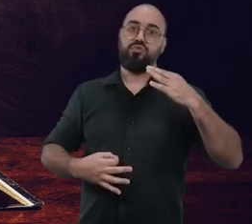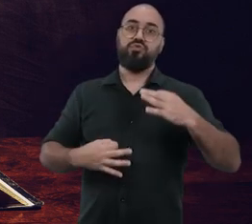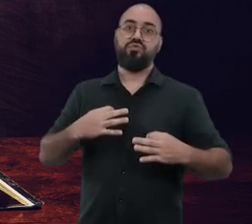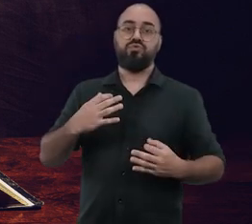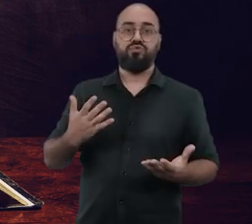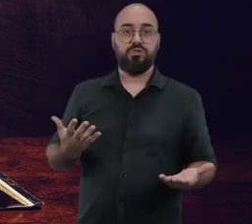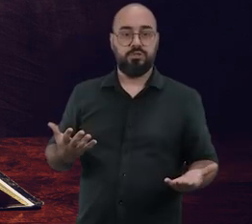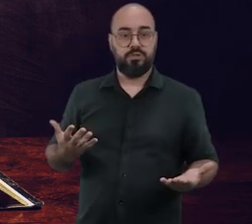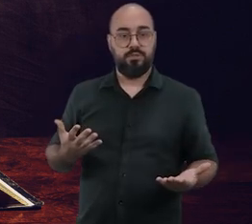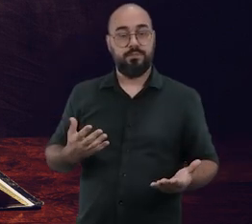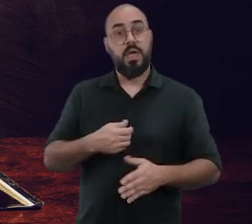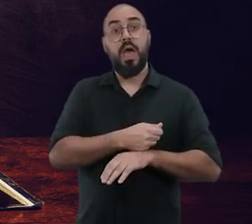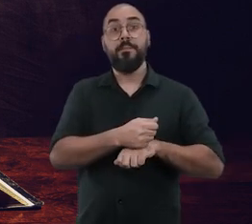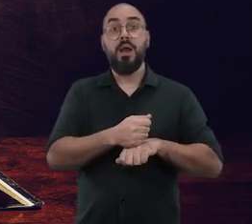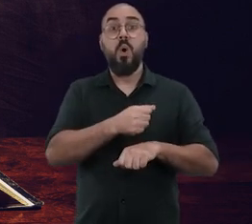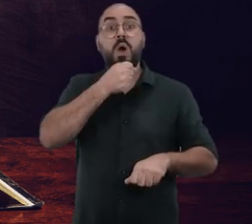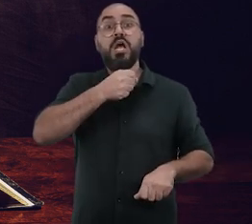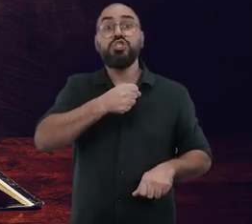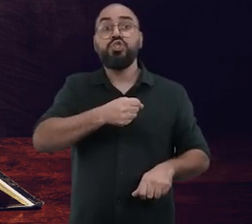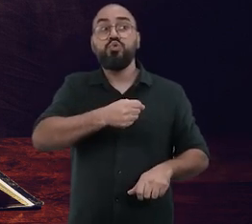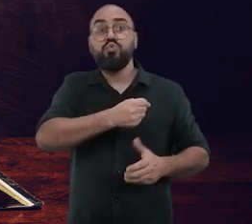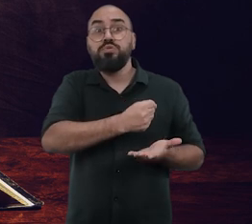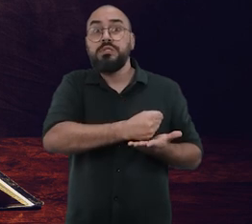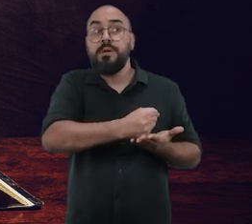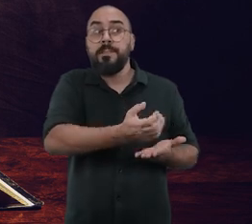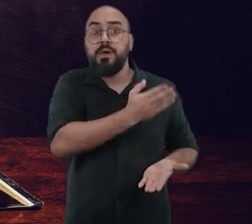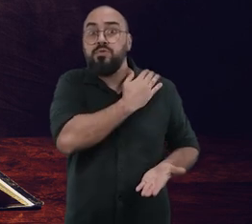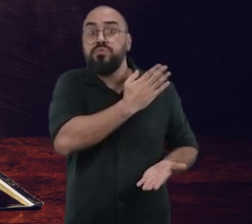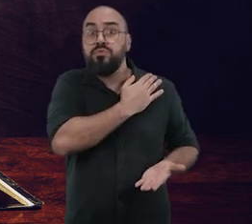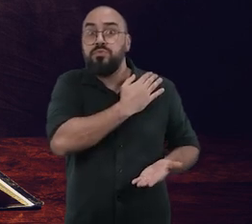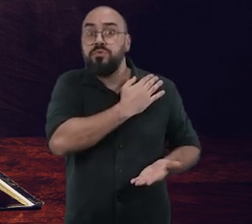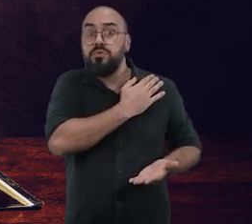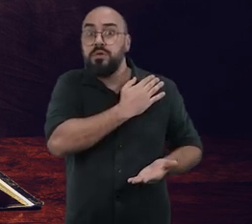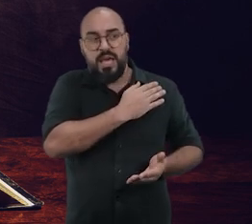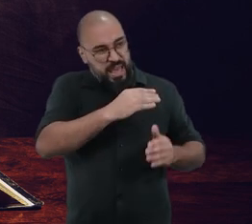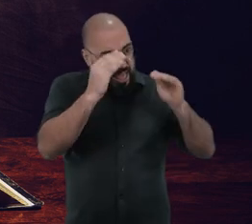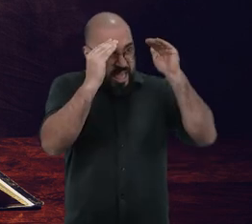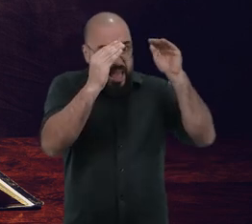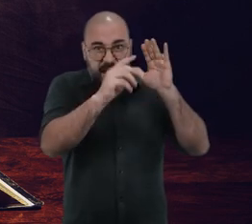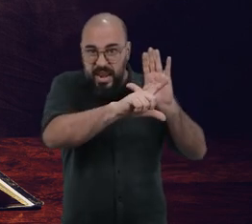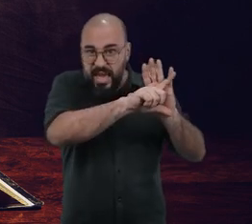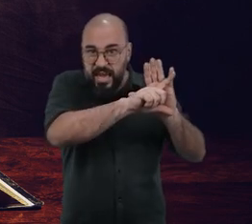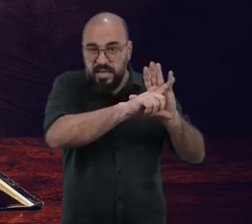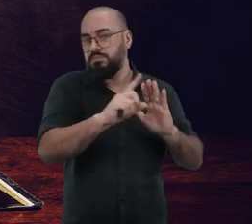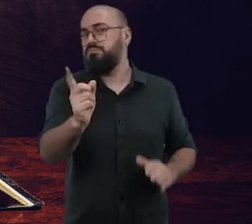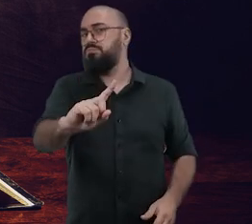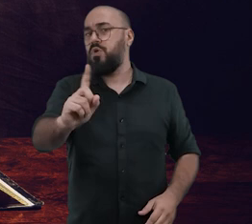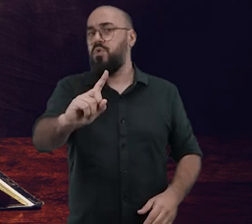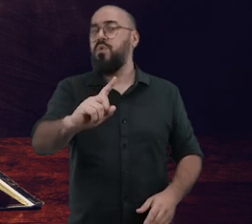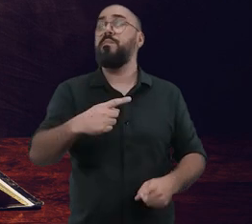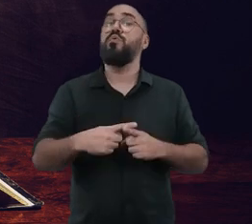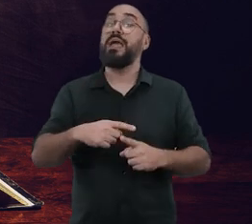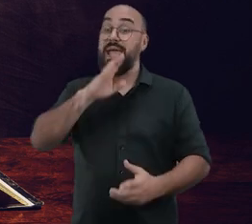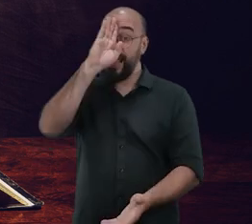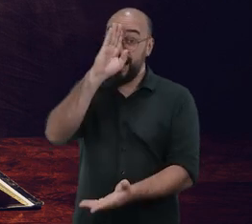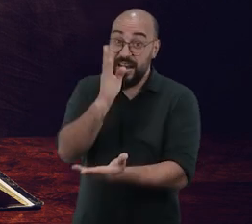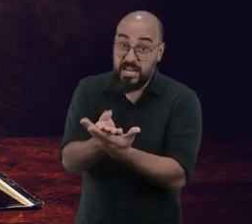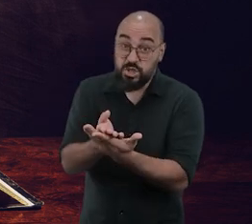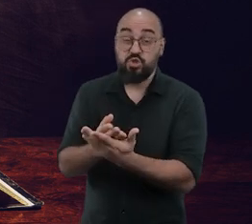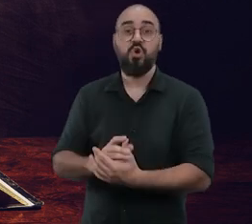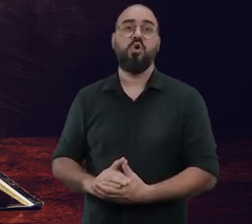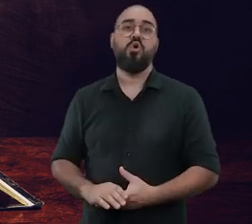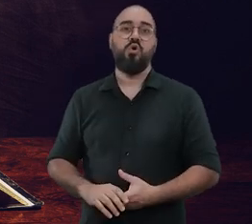Testamento. E como é que ele foi salvo? Porque ele obedeceu a lei? Não. Abraão foi salvo porque ele creu, porque ele